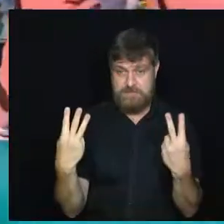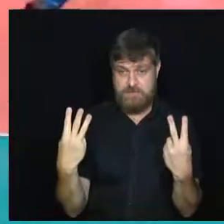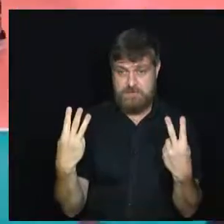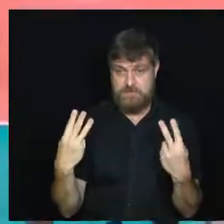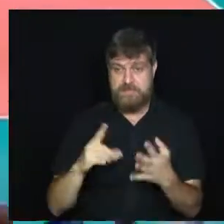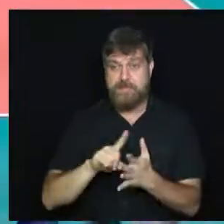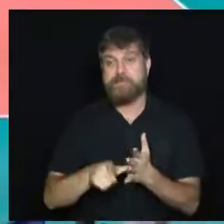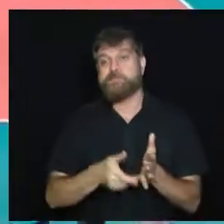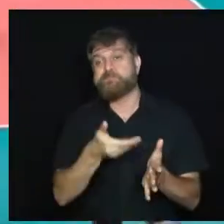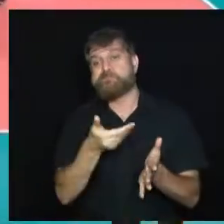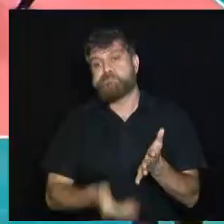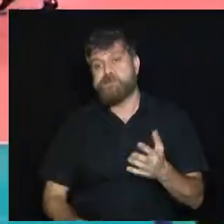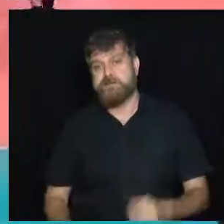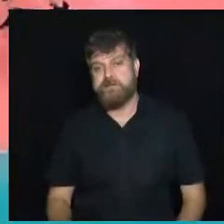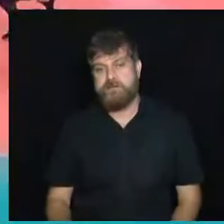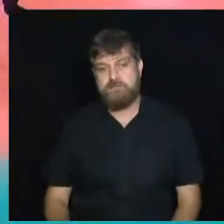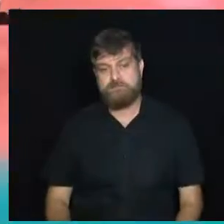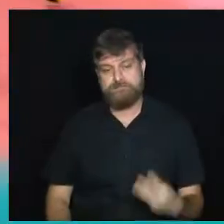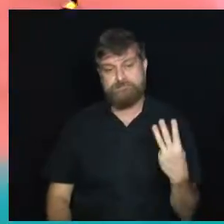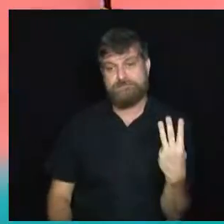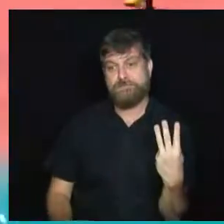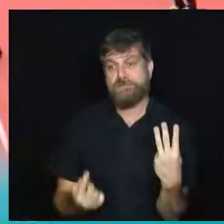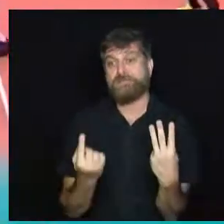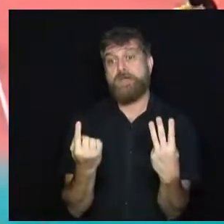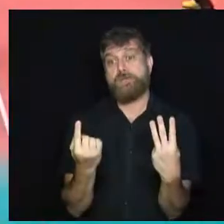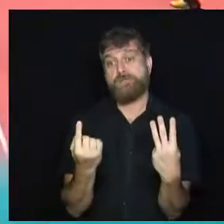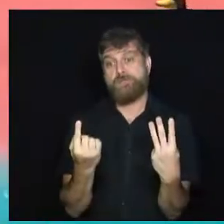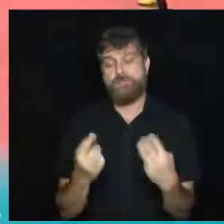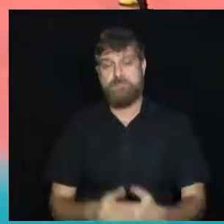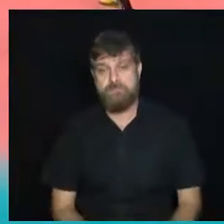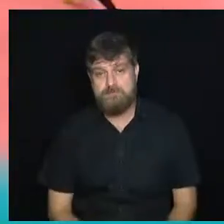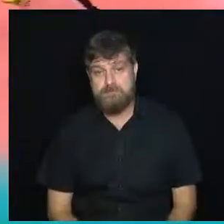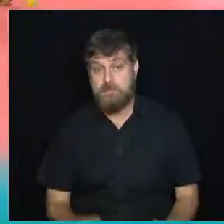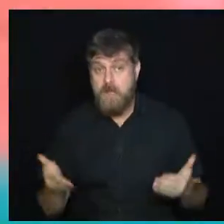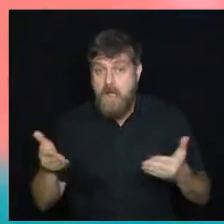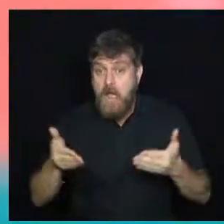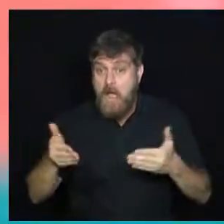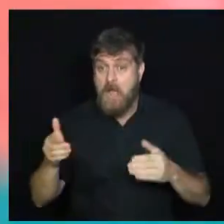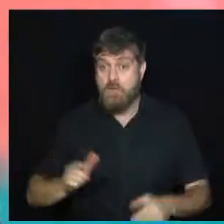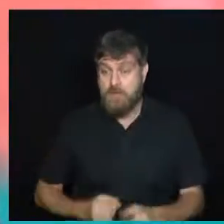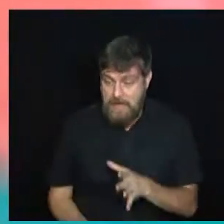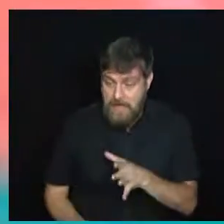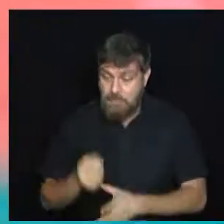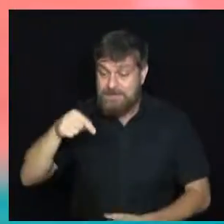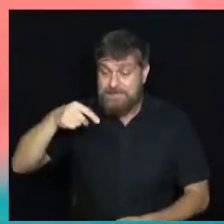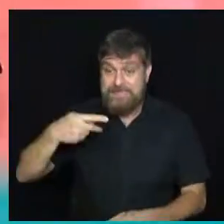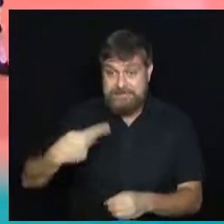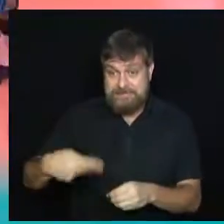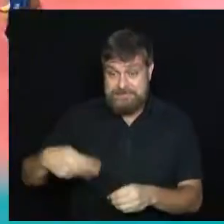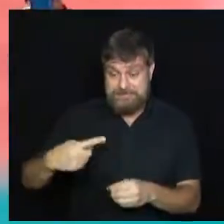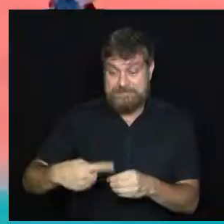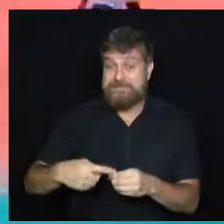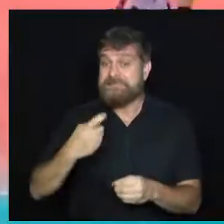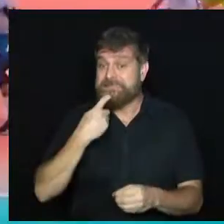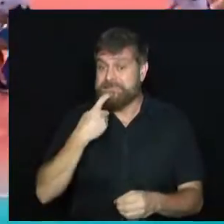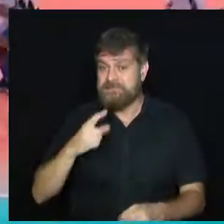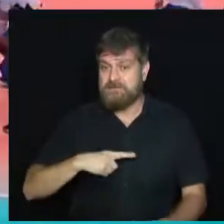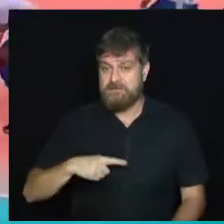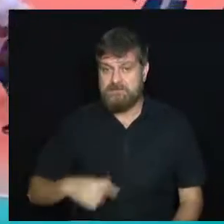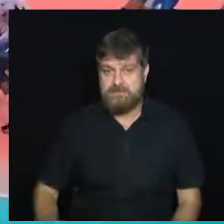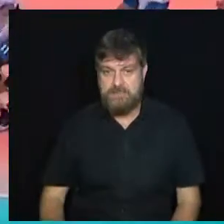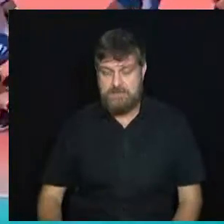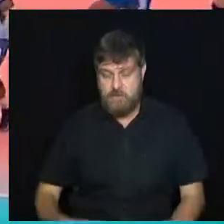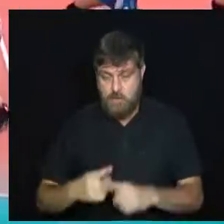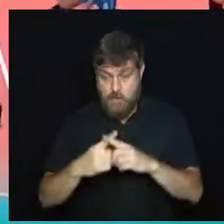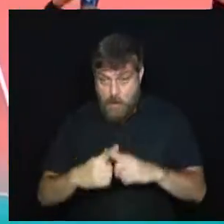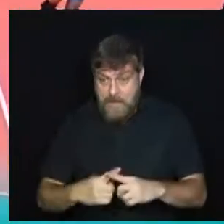e perderam o segundo por 3-1. Agora é a vez do duelo aqui em Campinas, em partida válida